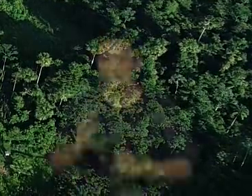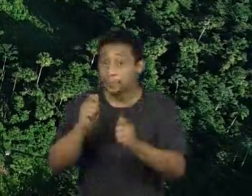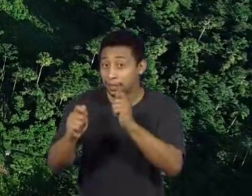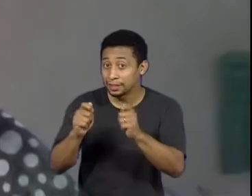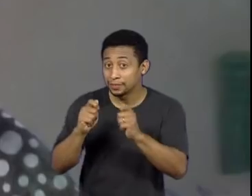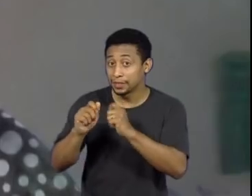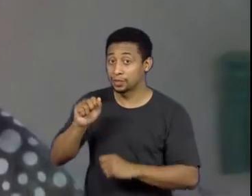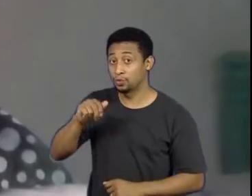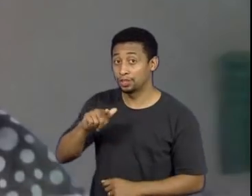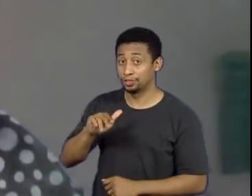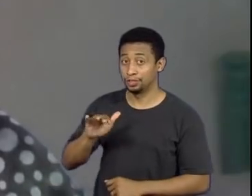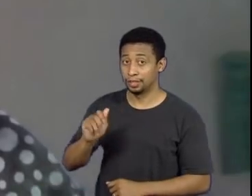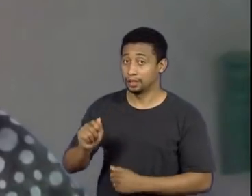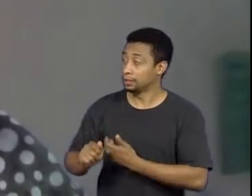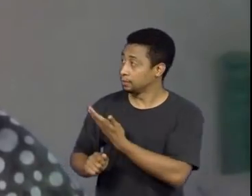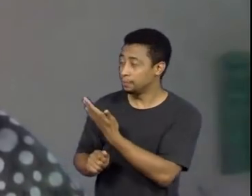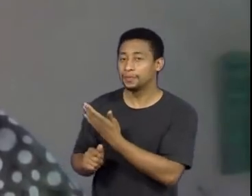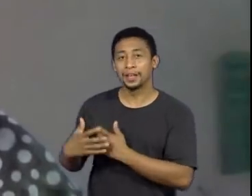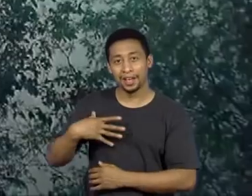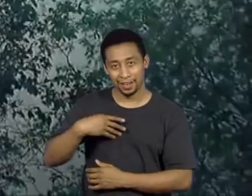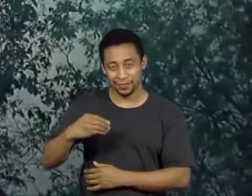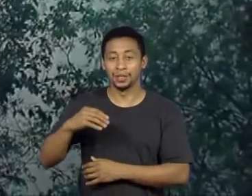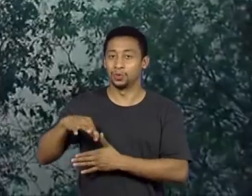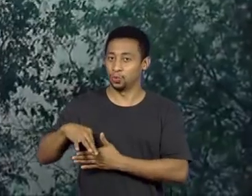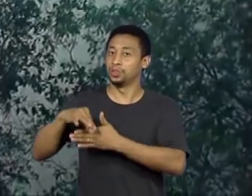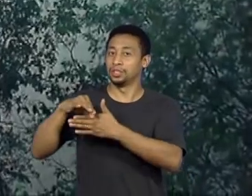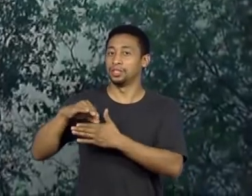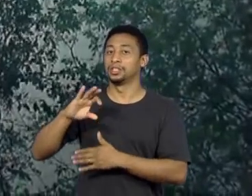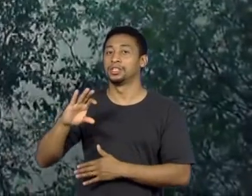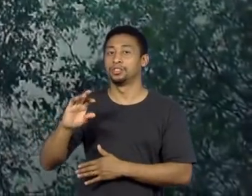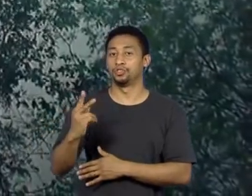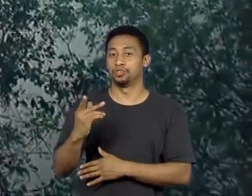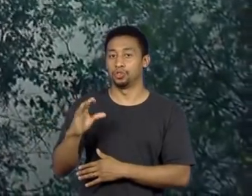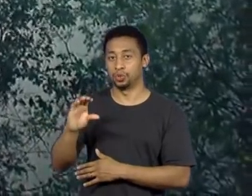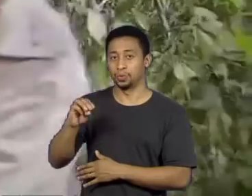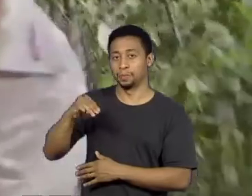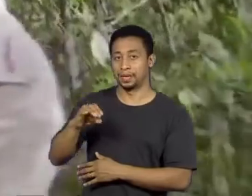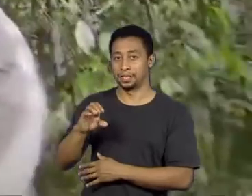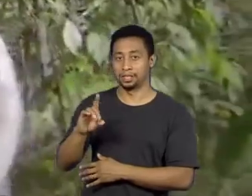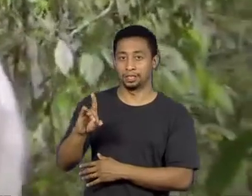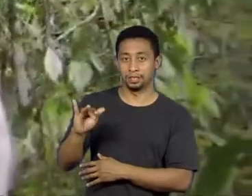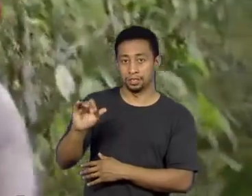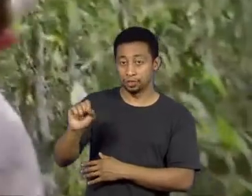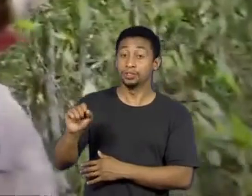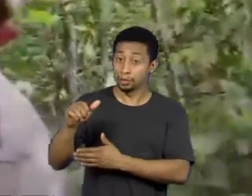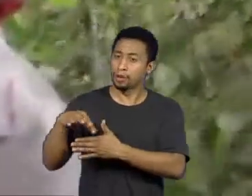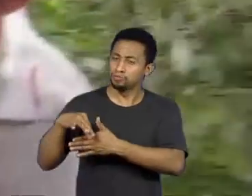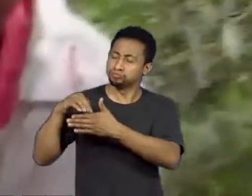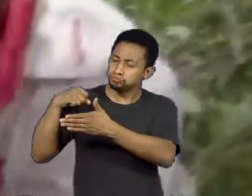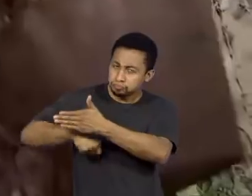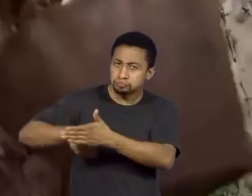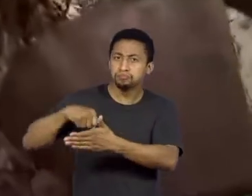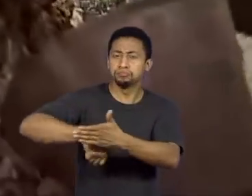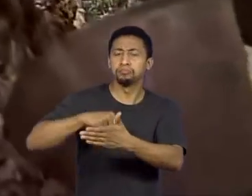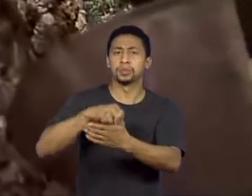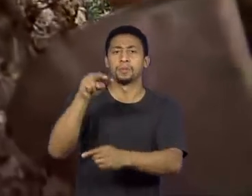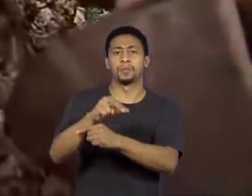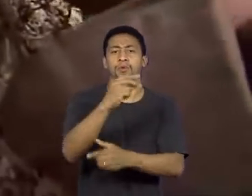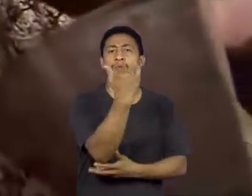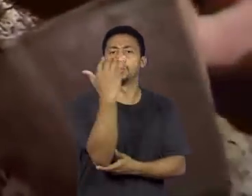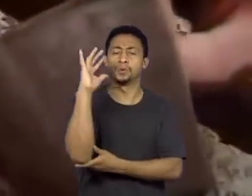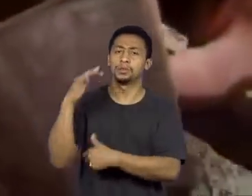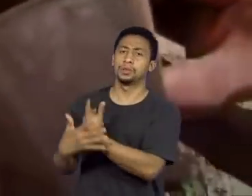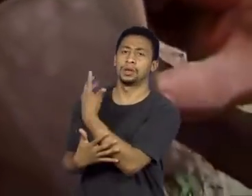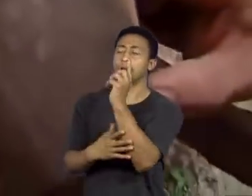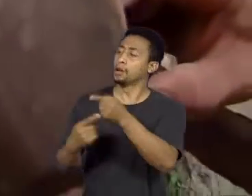Uma entrevista com Ângela Mendes, filha do líder seringueiro Chico Mendes, a militante socioambiental, mantém viva